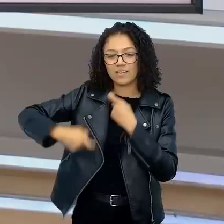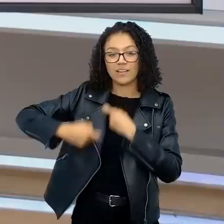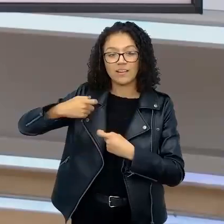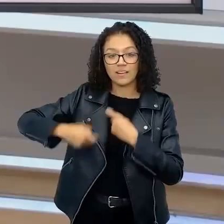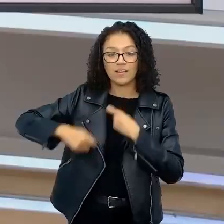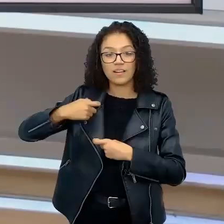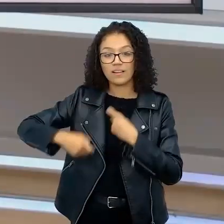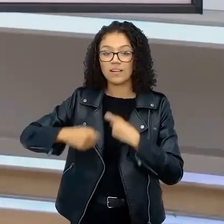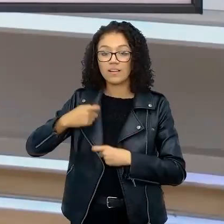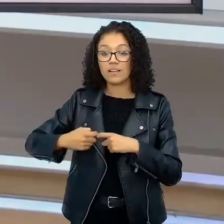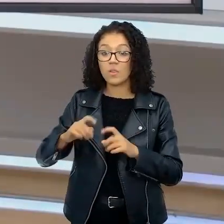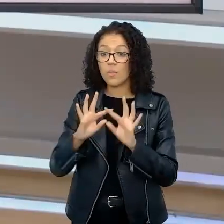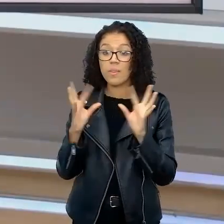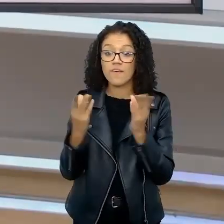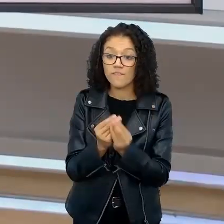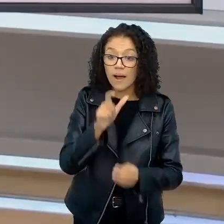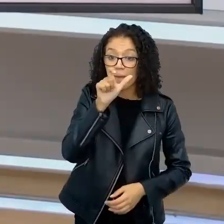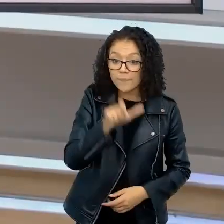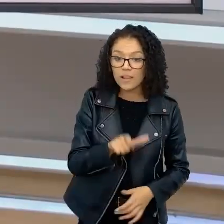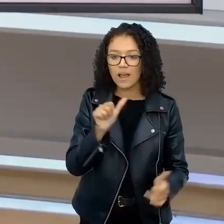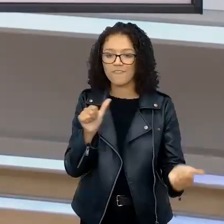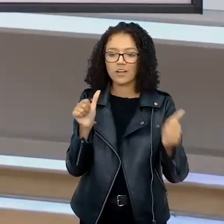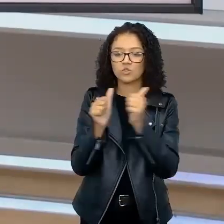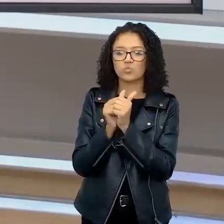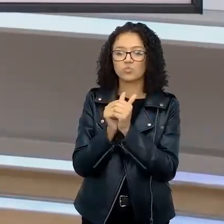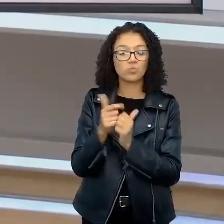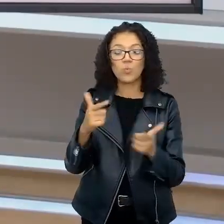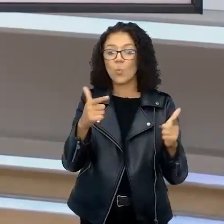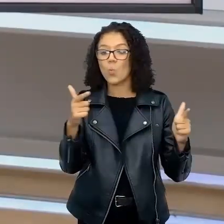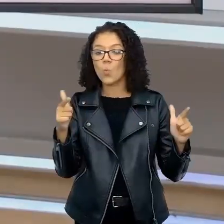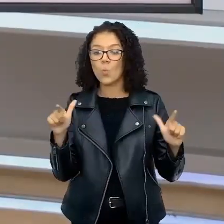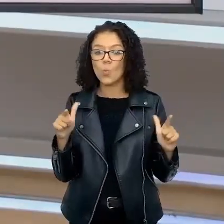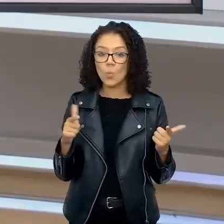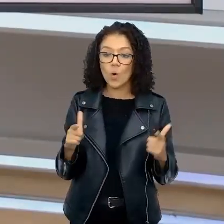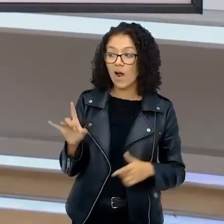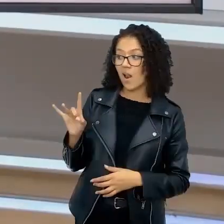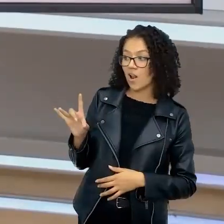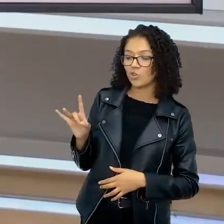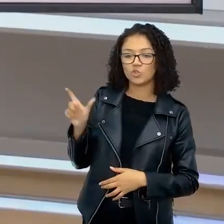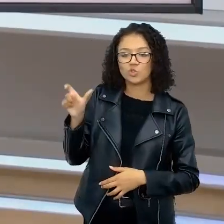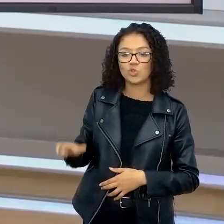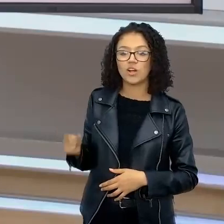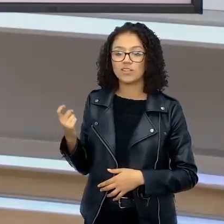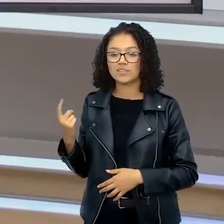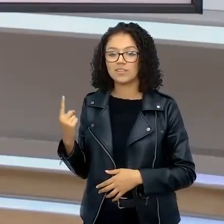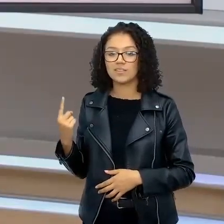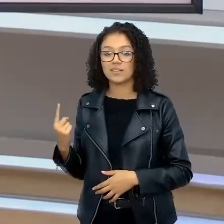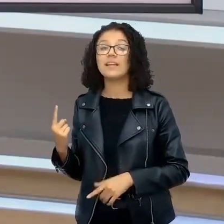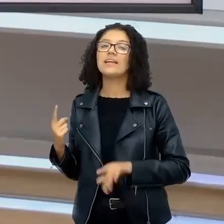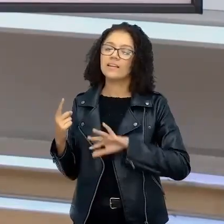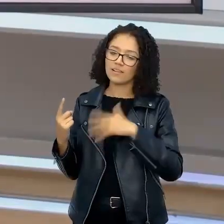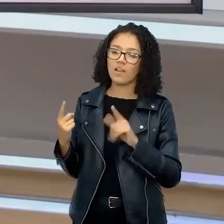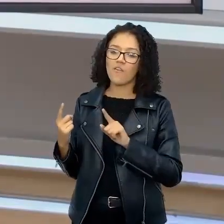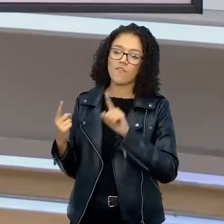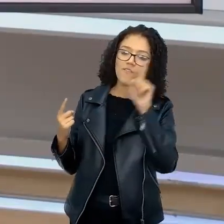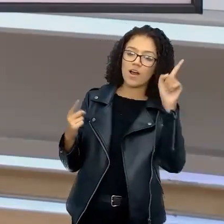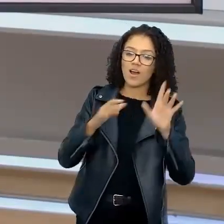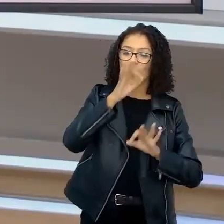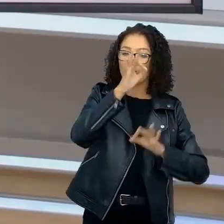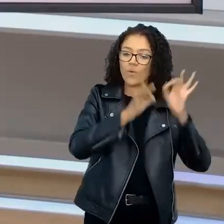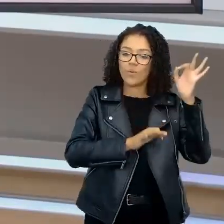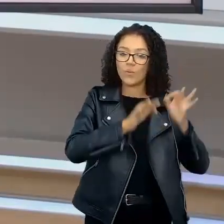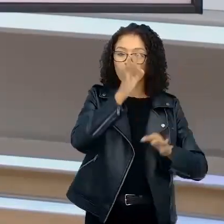existe nenhum outro familiar que pode ficar com essa criança, ela é institucionalizada. O Tribunal de Justiça, a Vara da